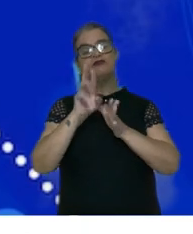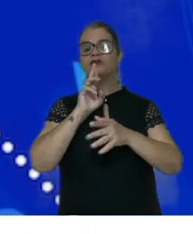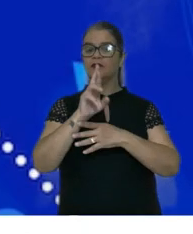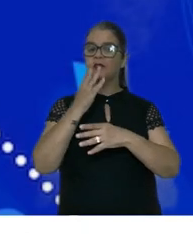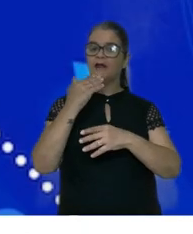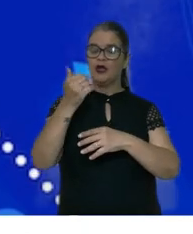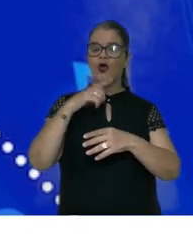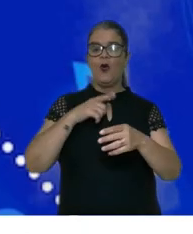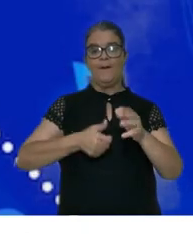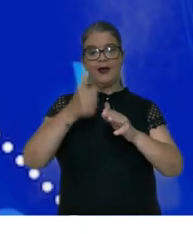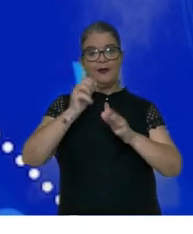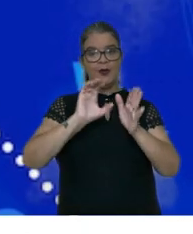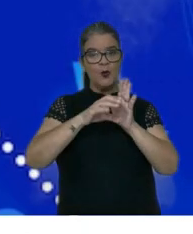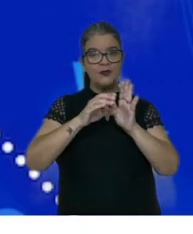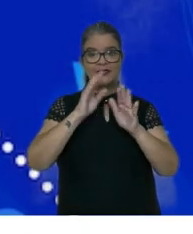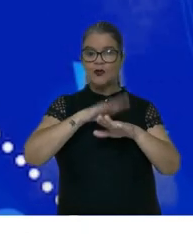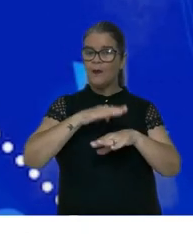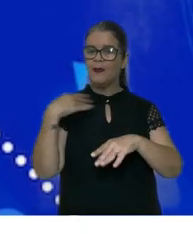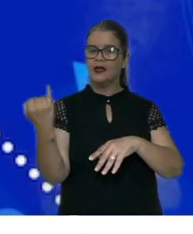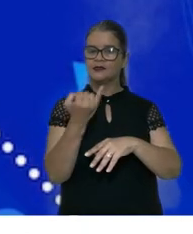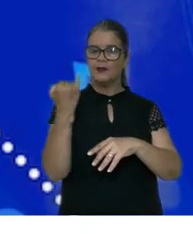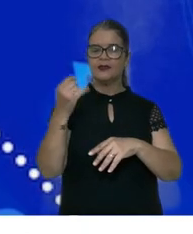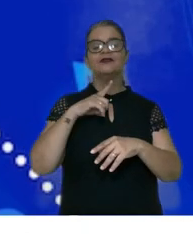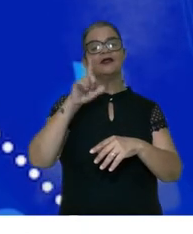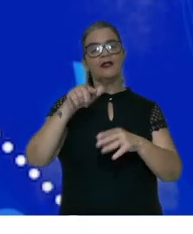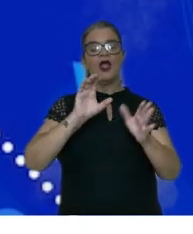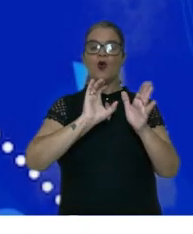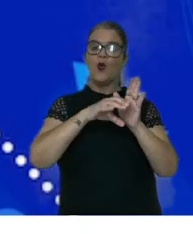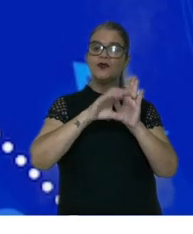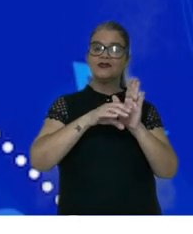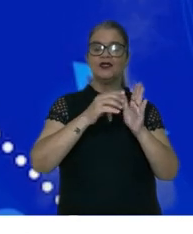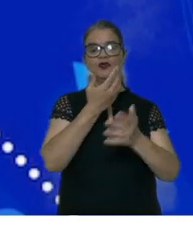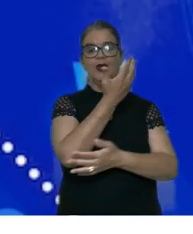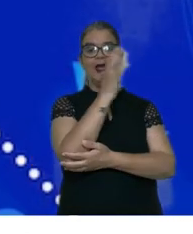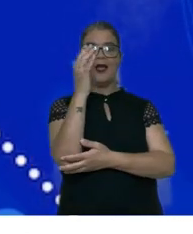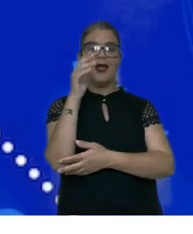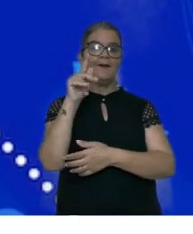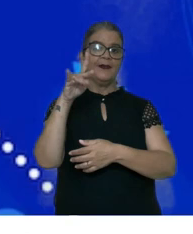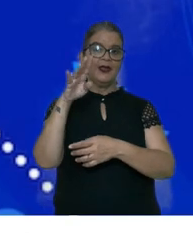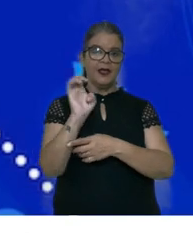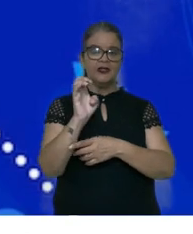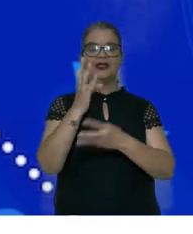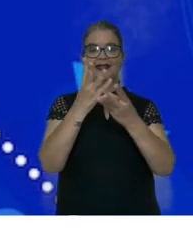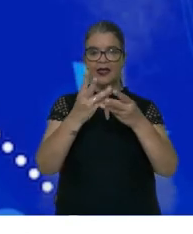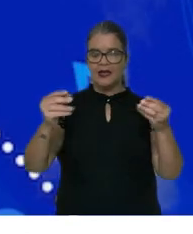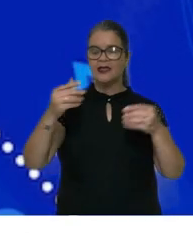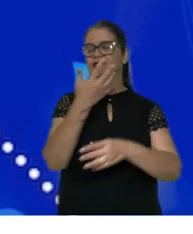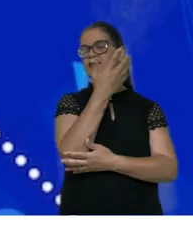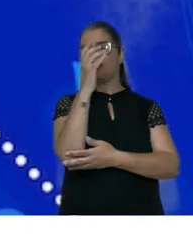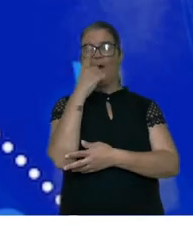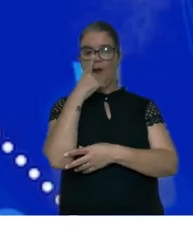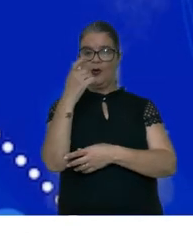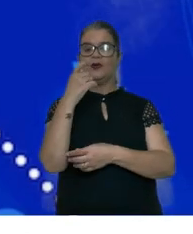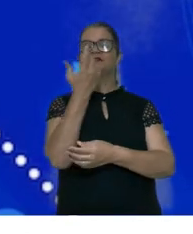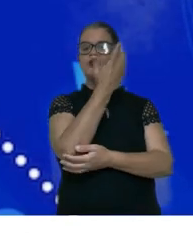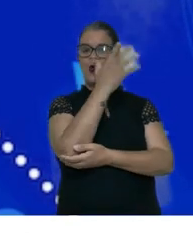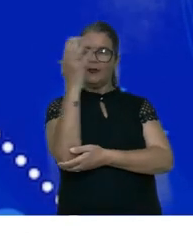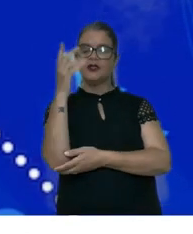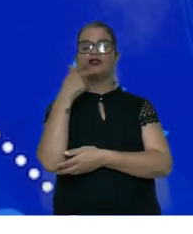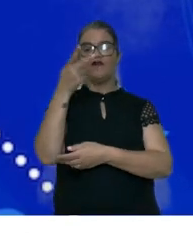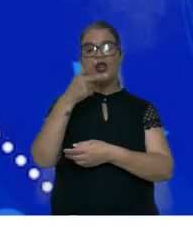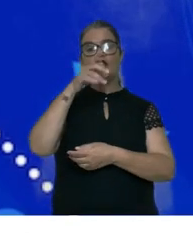conceito mais importante que a gente tem é o conceito de ambiente. Falar degradação ambiental, poluição ambiental, estamos falando de